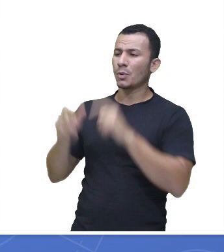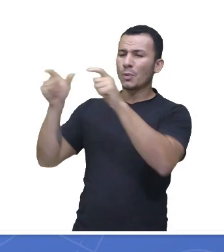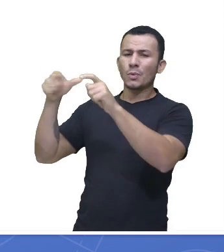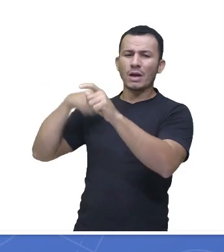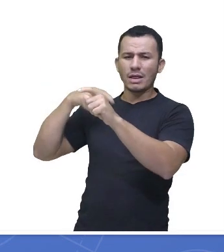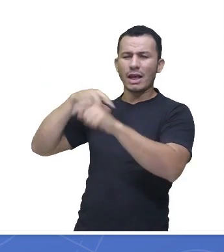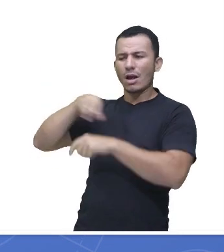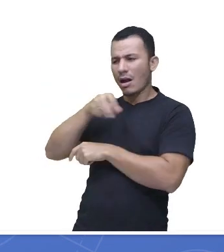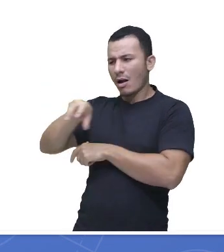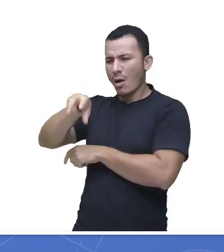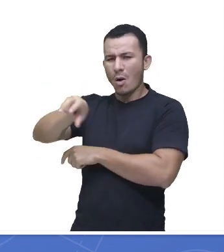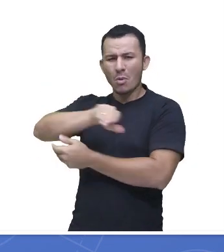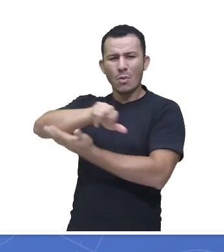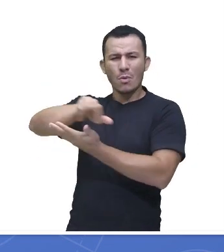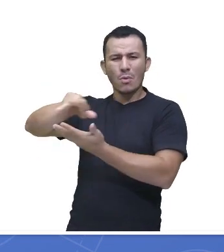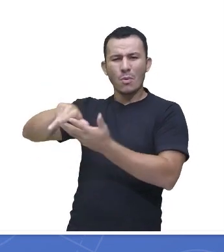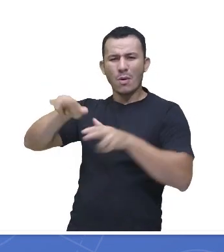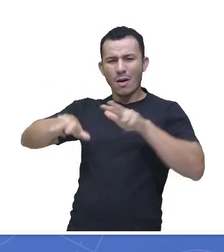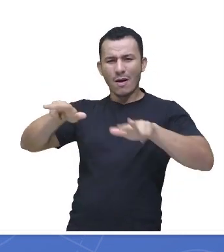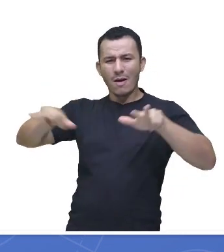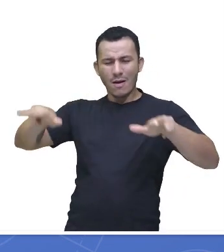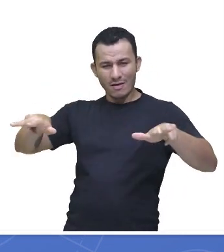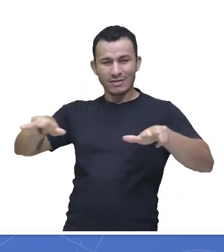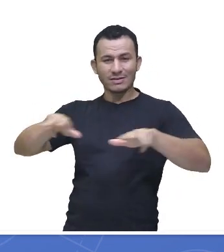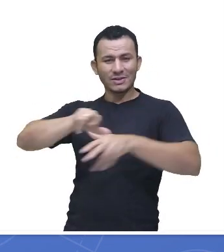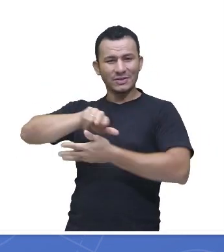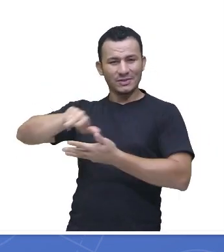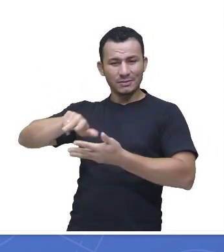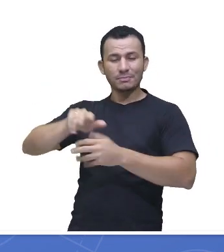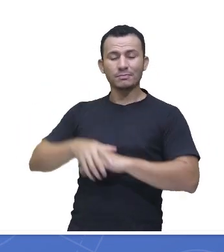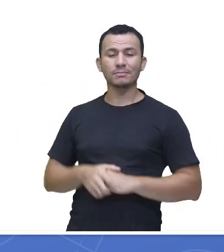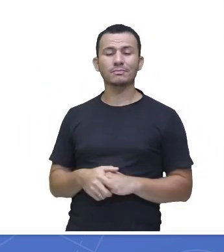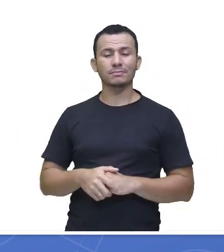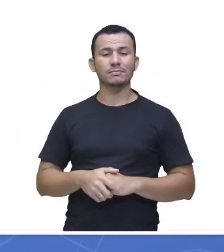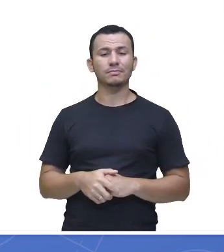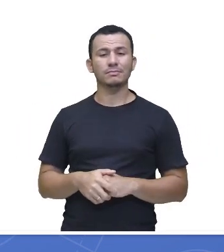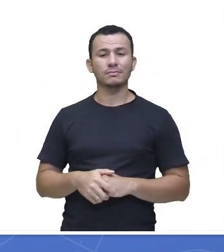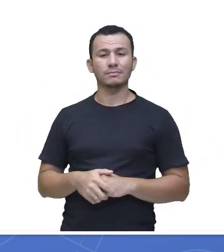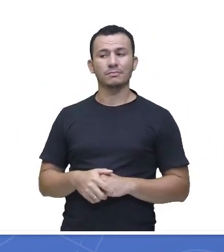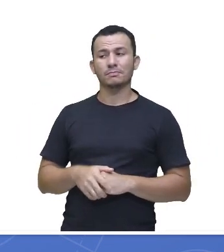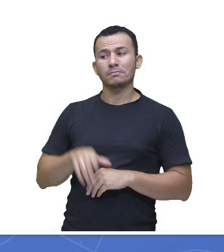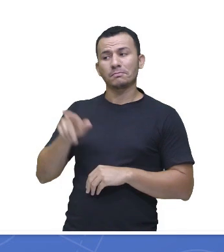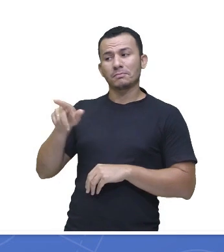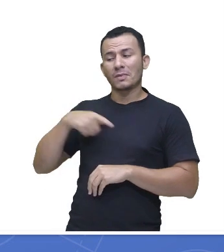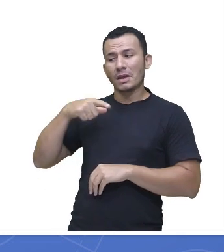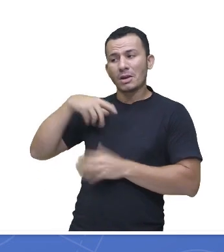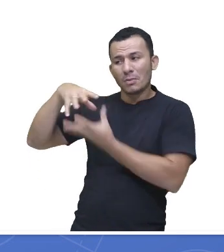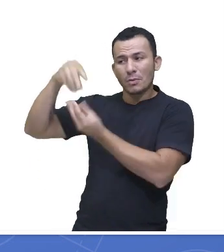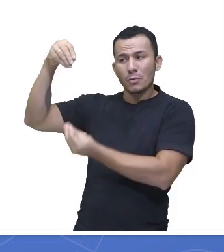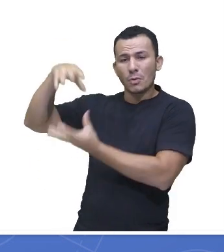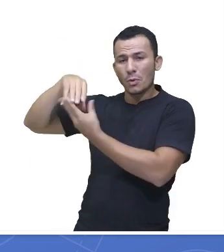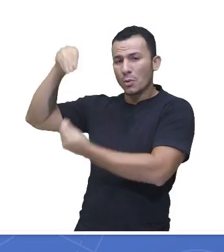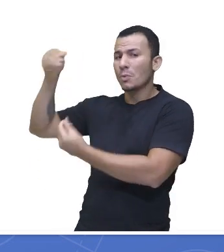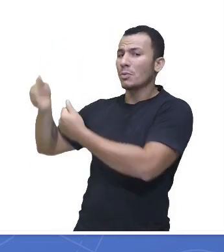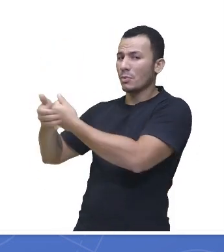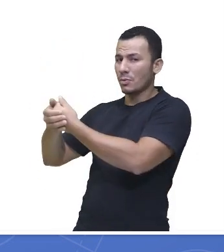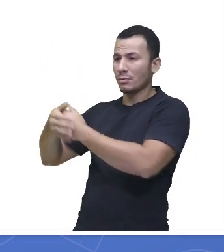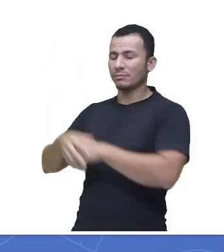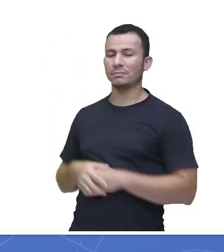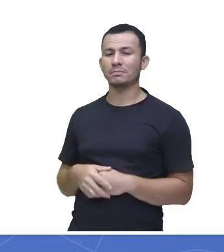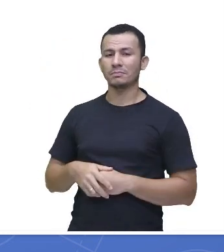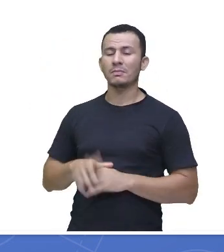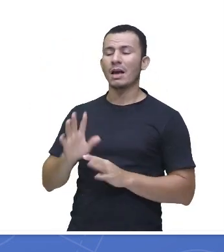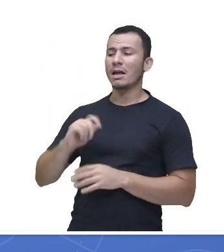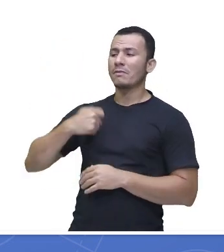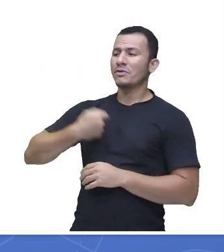muita cobra, lagartixa e calango, e dizem que também de assombração, e onde nenhum fiscal